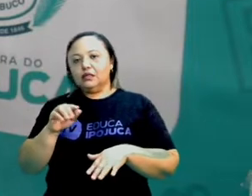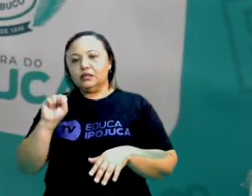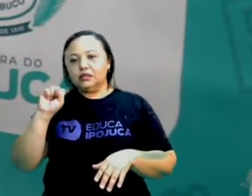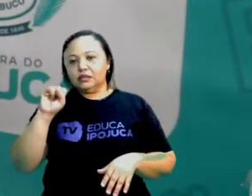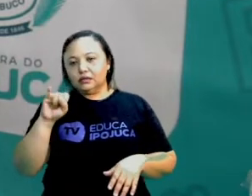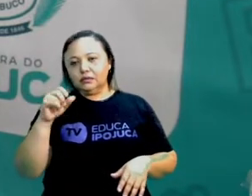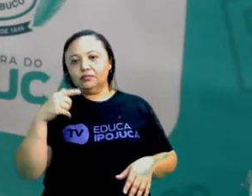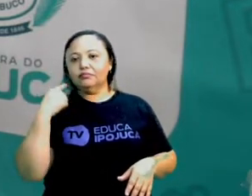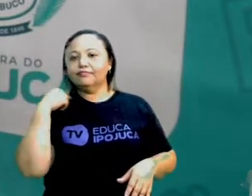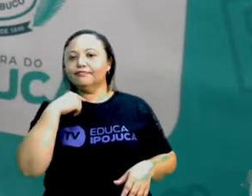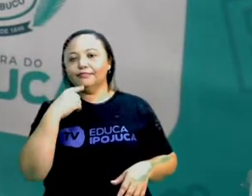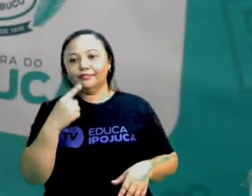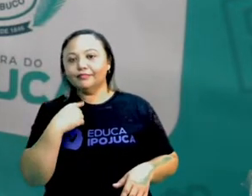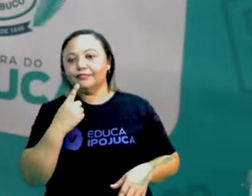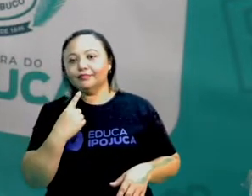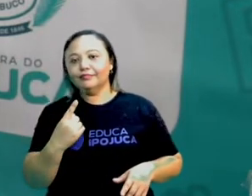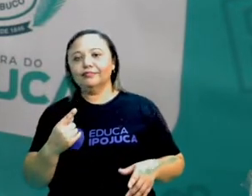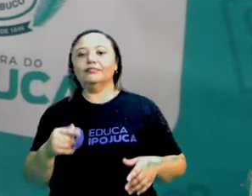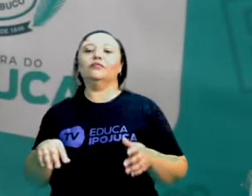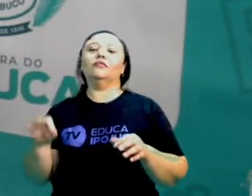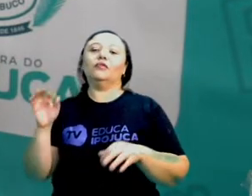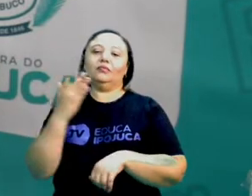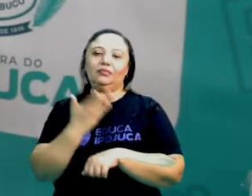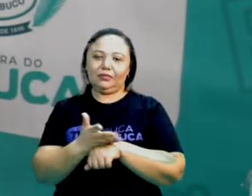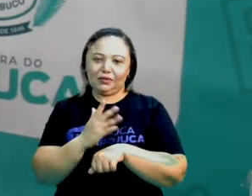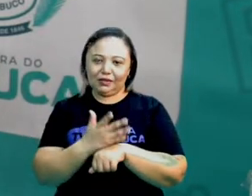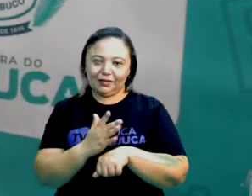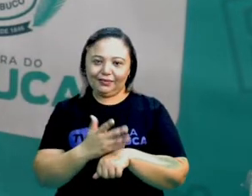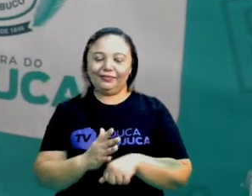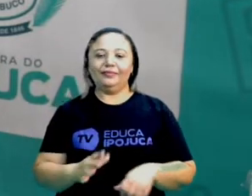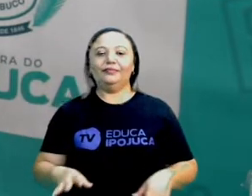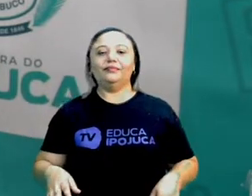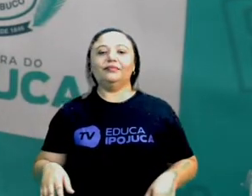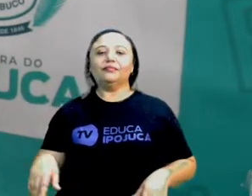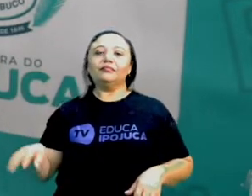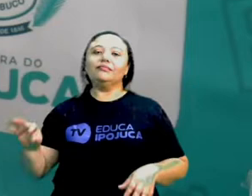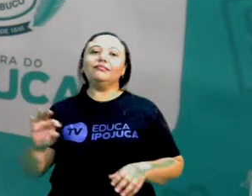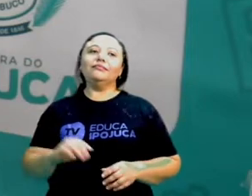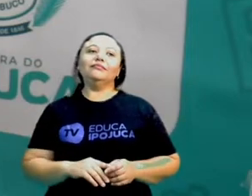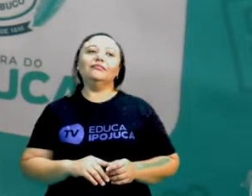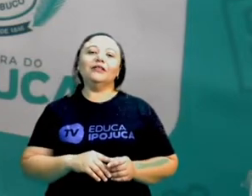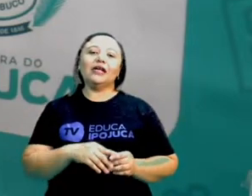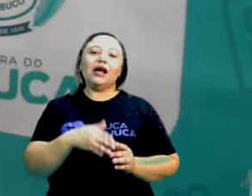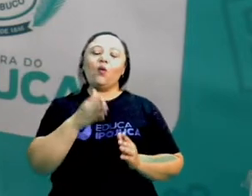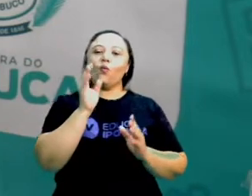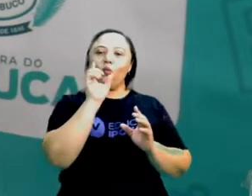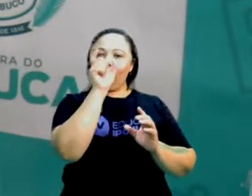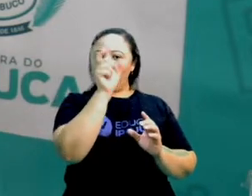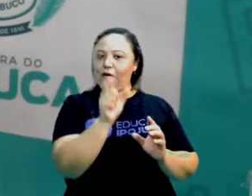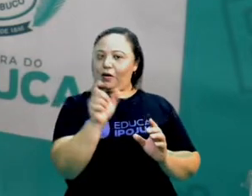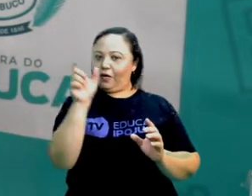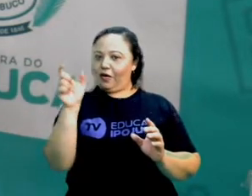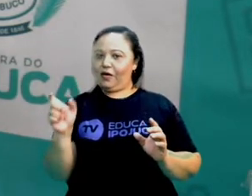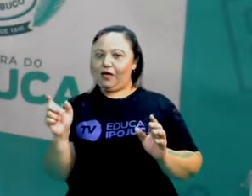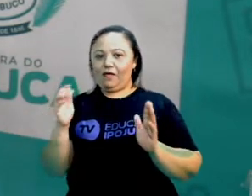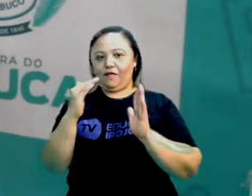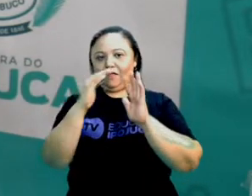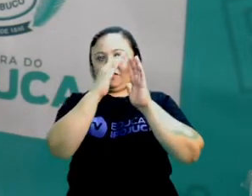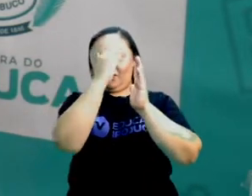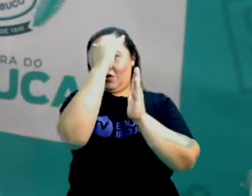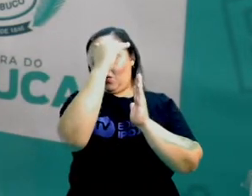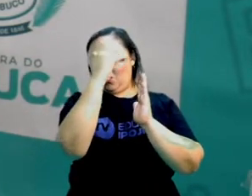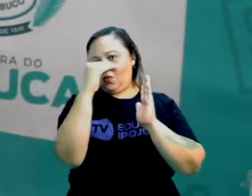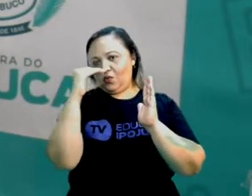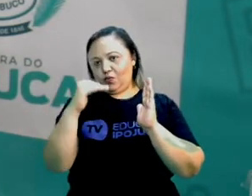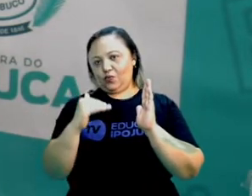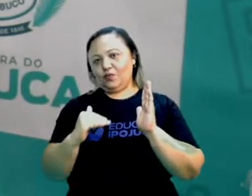importante. Mais uma vez falando sobre gráficos, que é um assunto muito legal, muito bom da gente aprender.